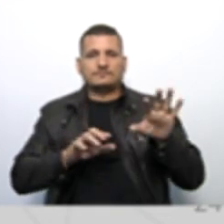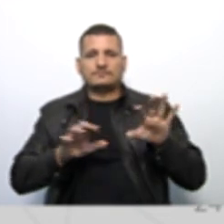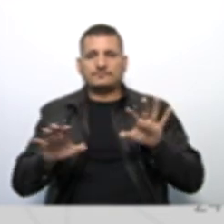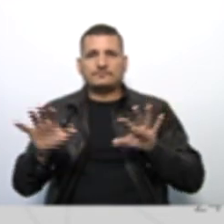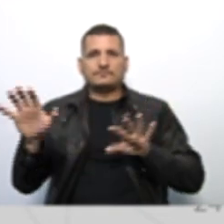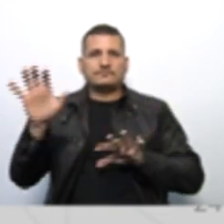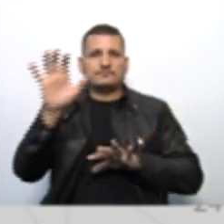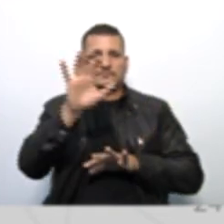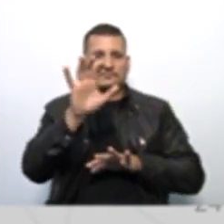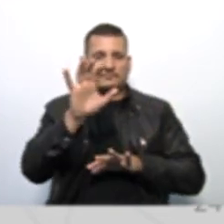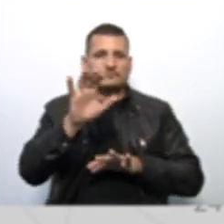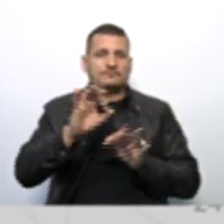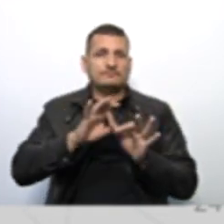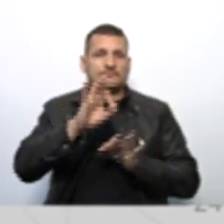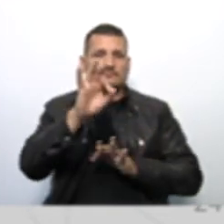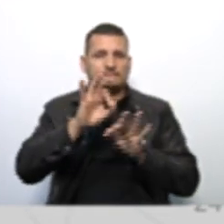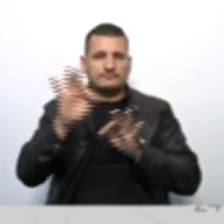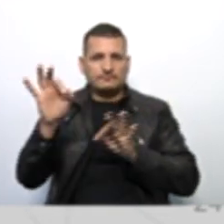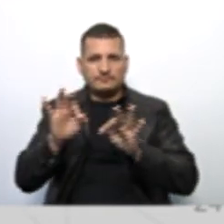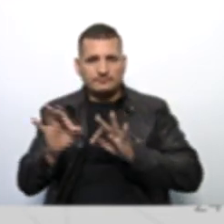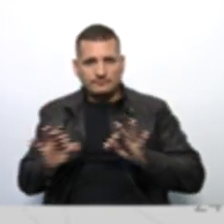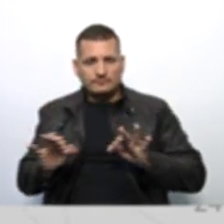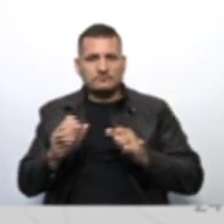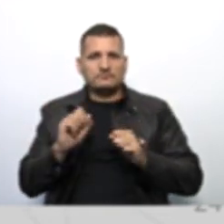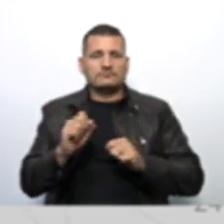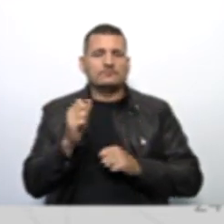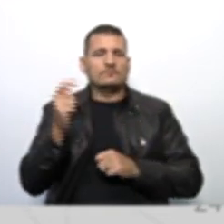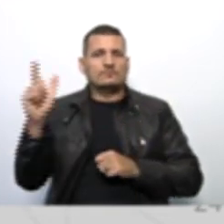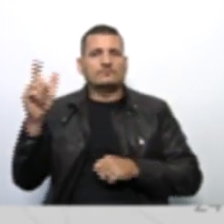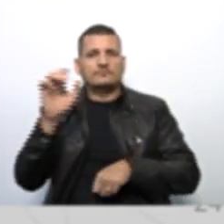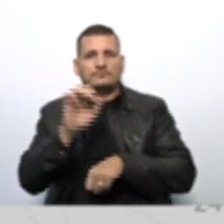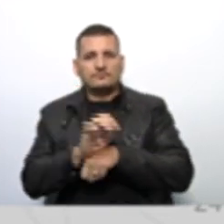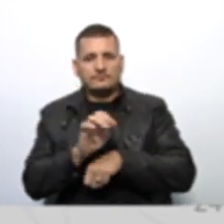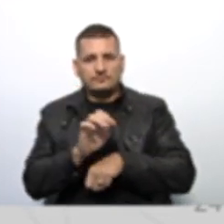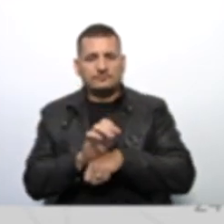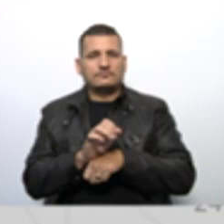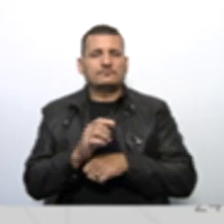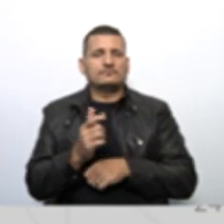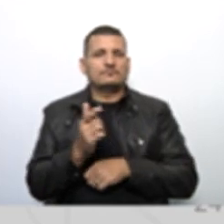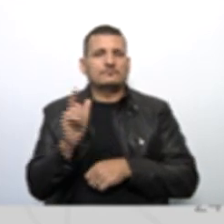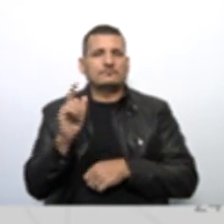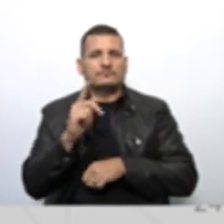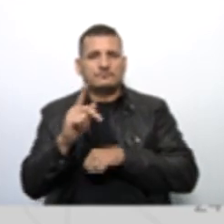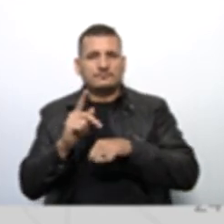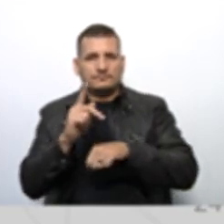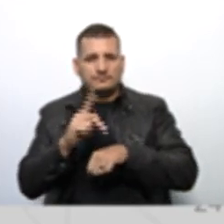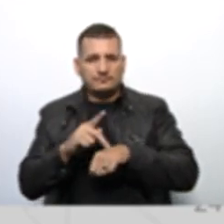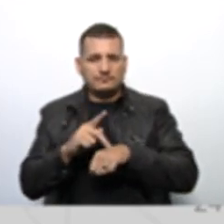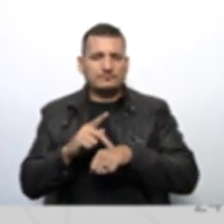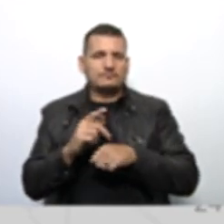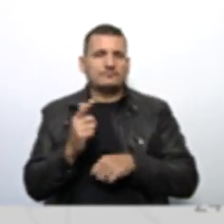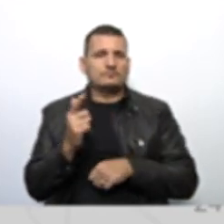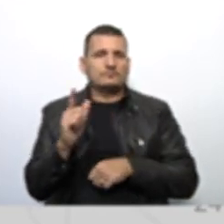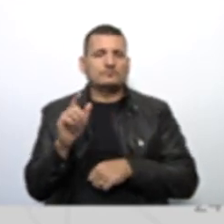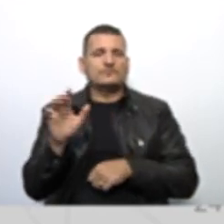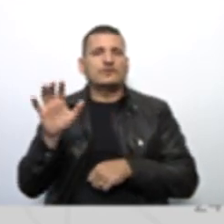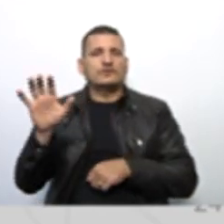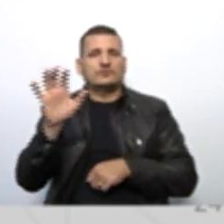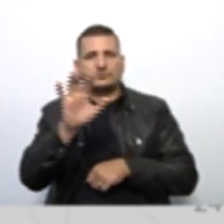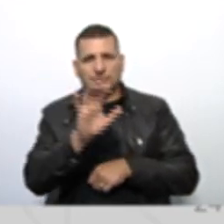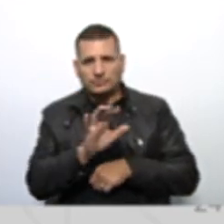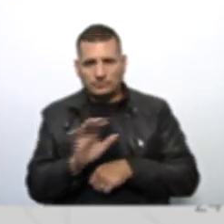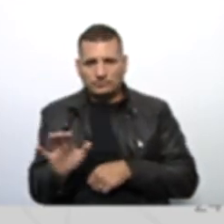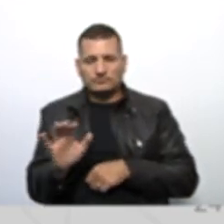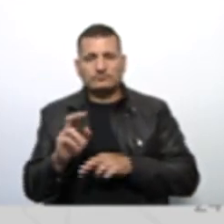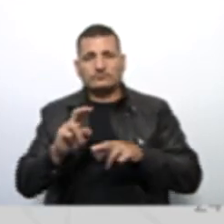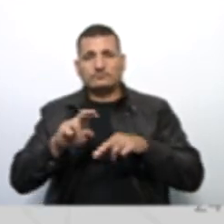região fisicamente distante, pode ser em outro estado, pode ser em outro país, em uma outra região. Então, por